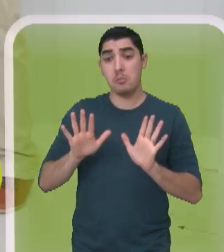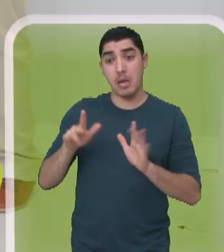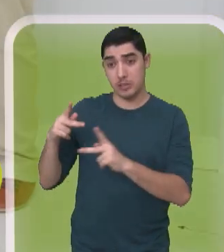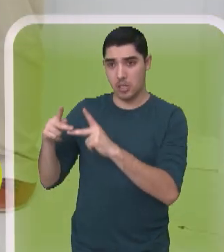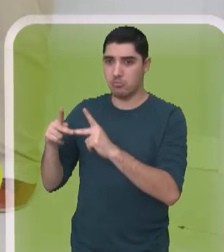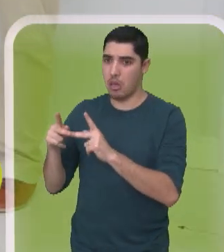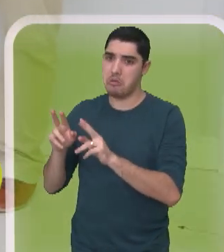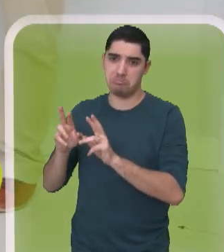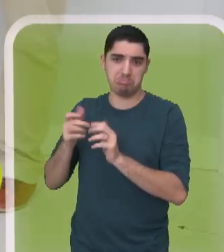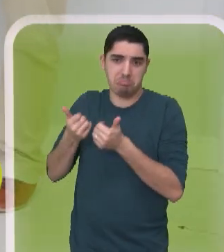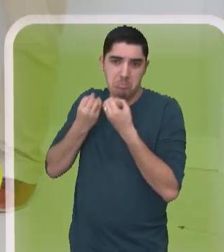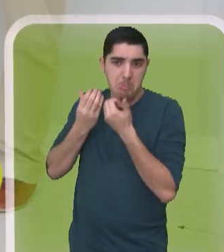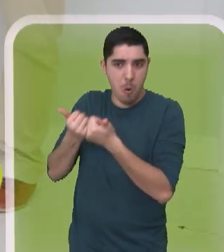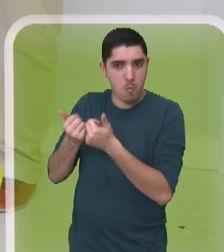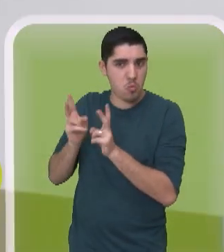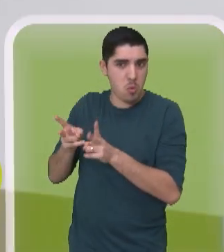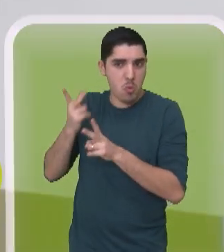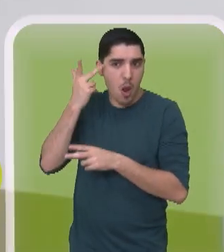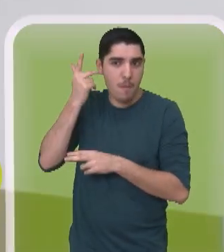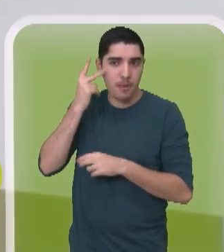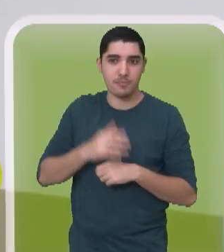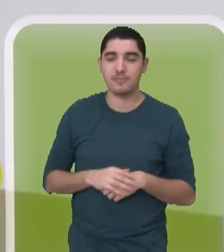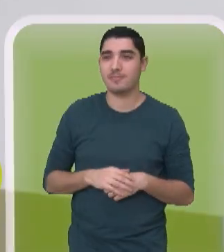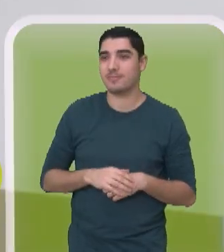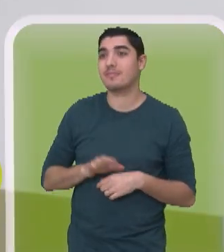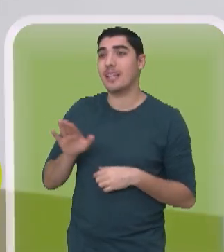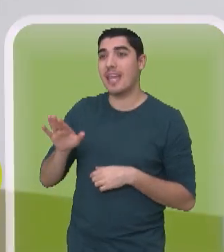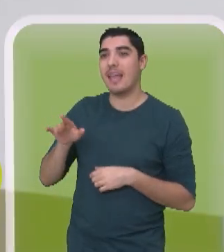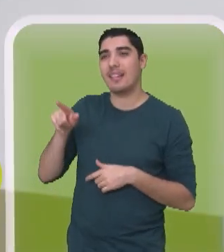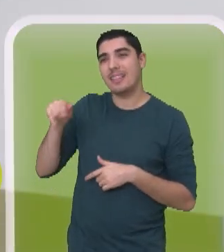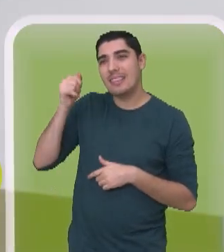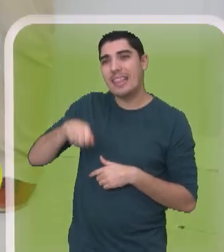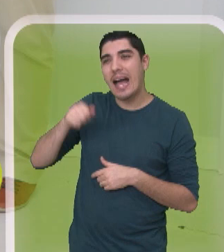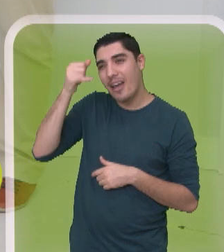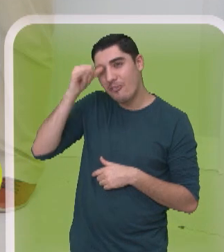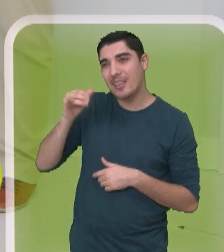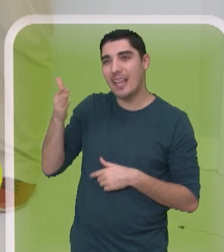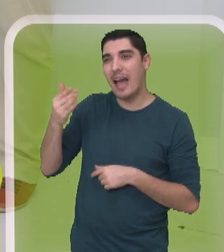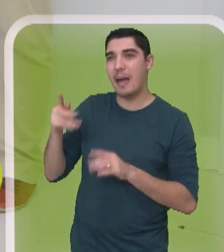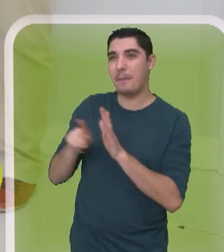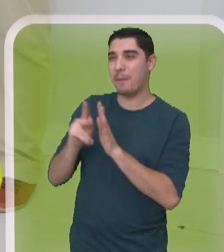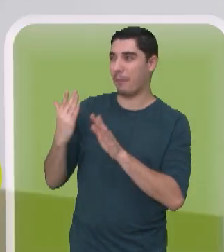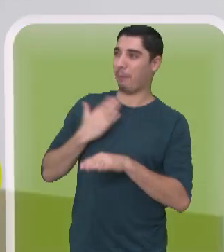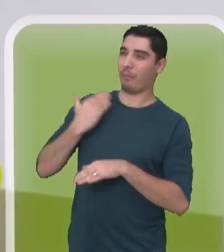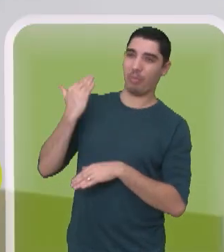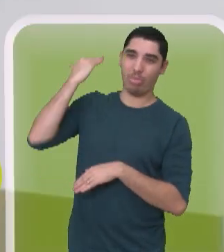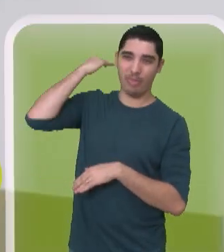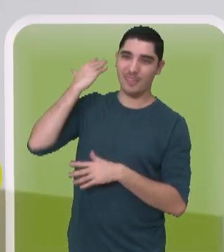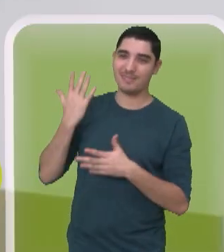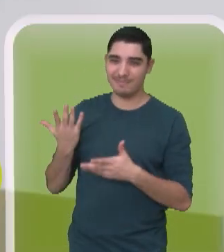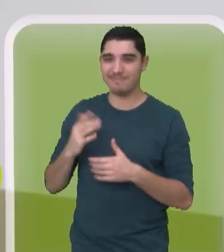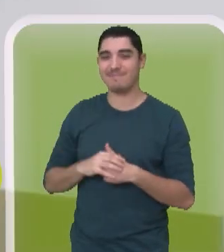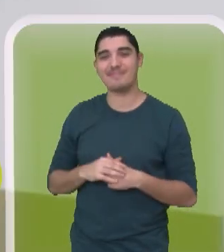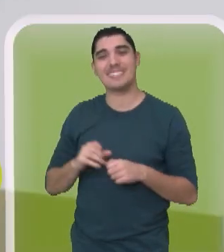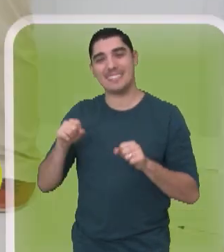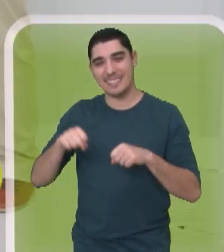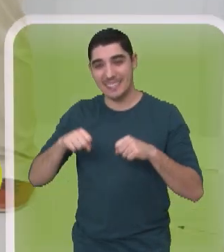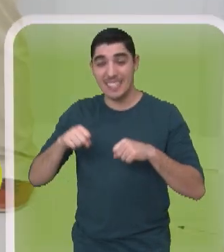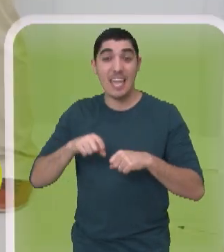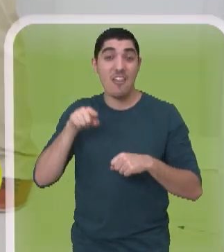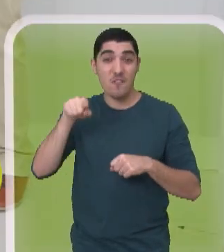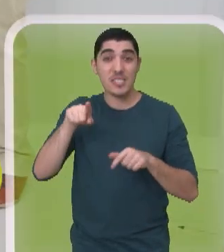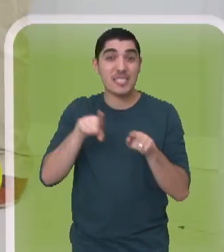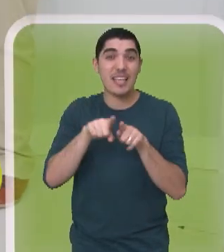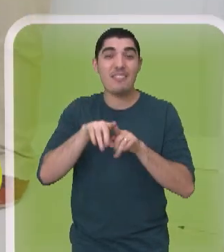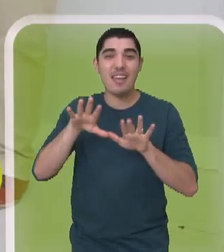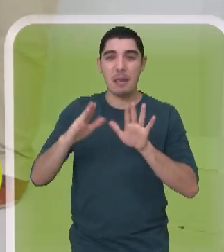Brunão? Dava para tirar de cabeça a última jogada ali. Né? Podia, né? Para evitar, né? Exatamente. Quando você joga gol a gol sem botar a mão dentro da área, você faz isso às vezes, não